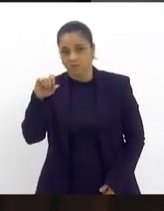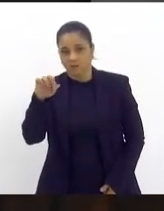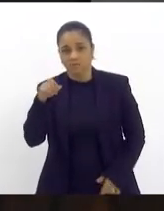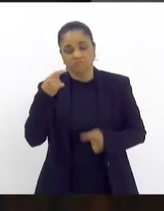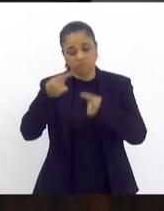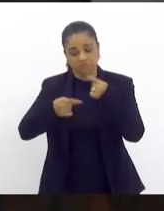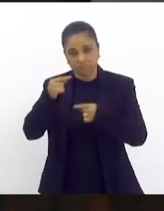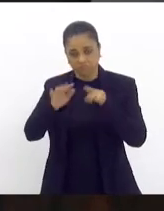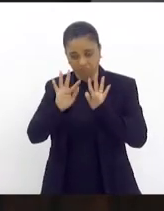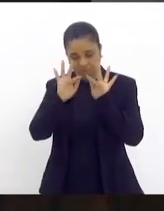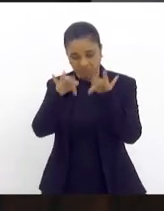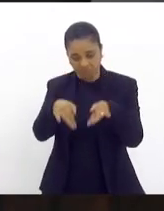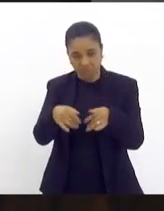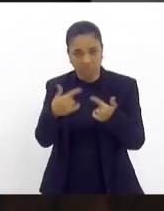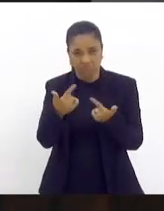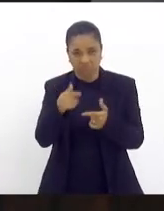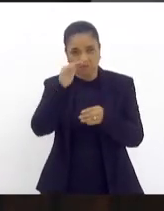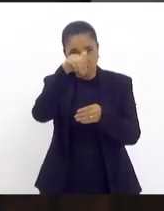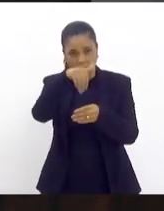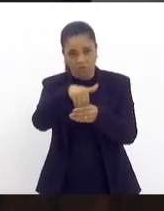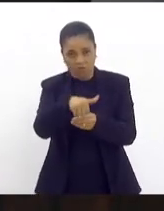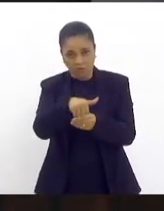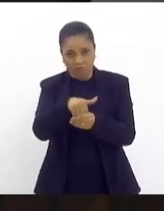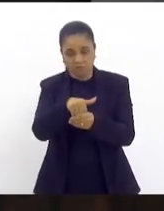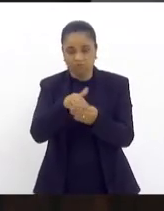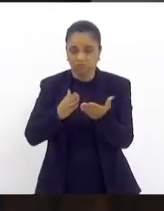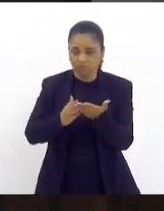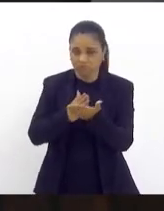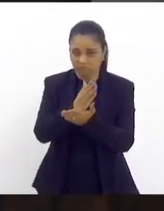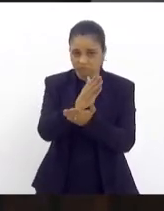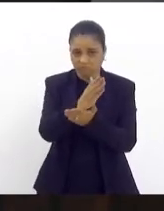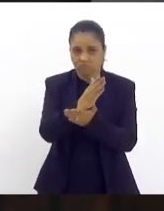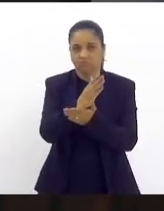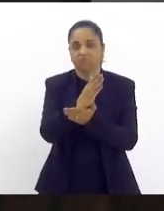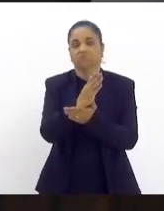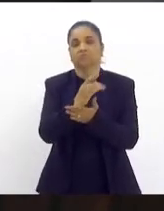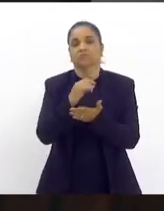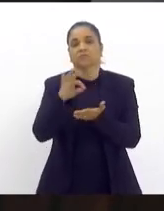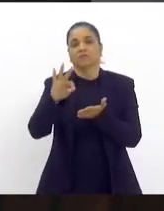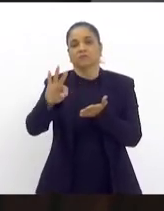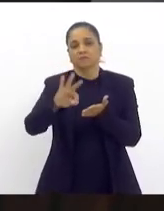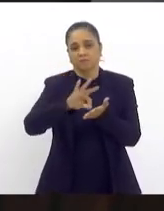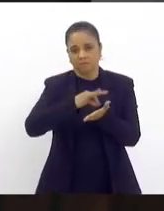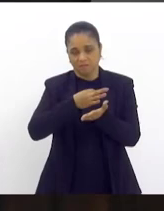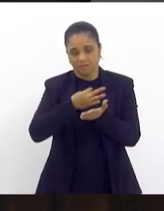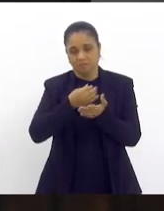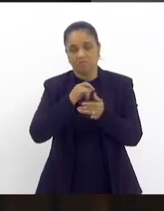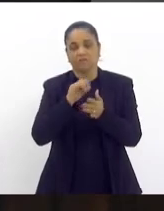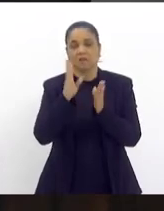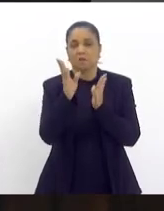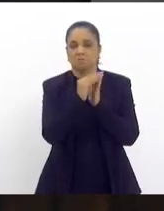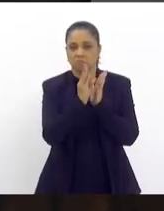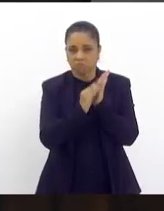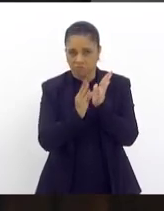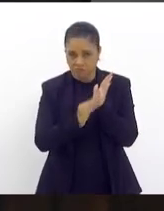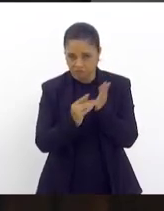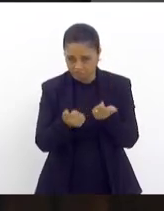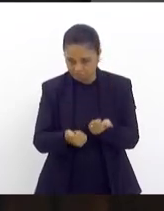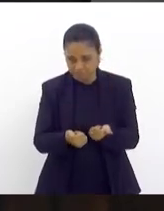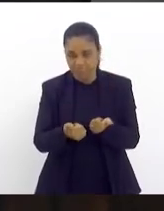encerrada a discussão. Em votação, senhores que aprovam, permaneçam como estão. Aprovado, vai à publicação.